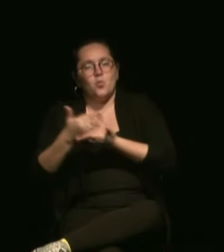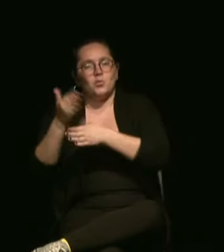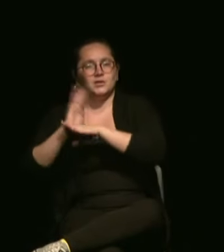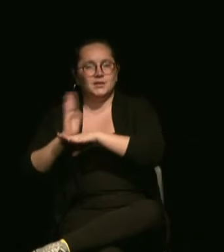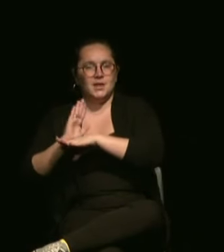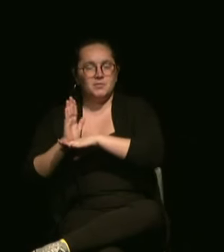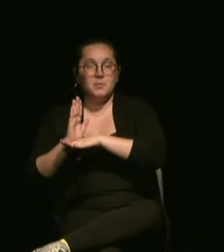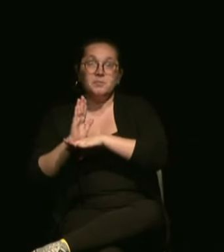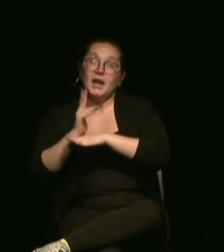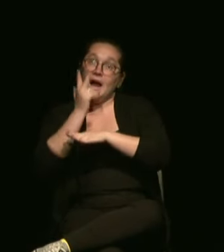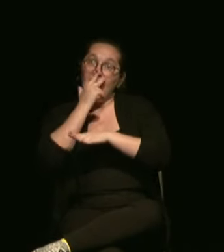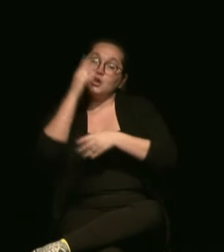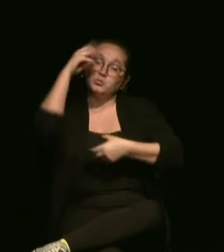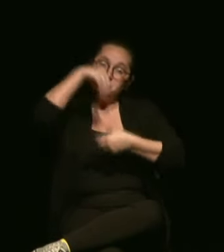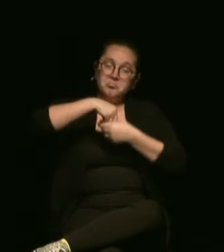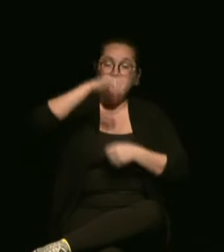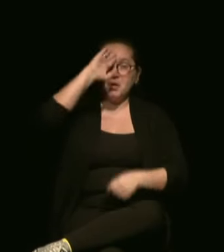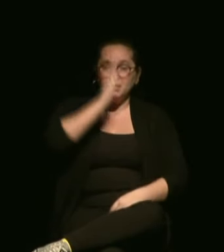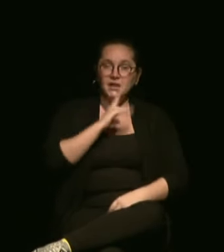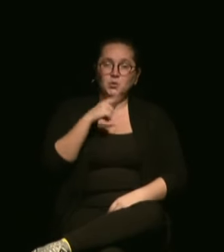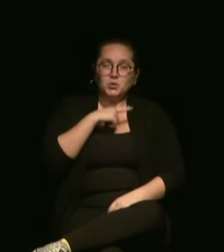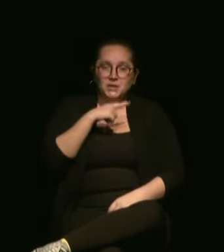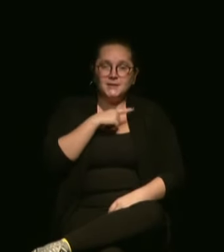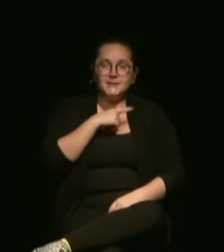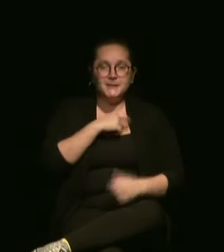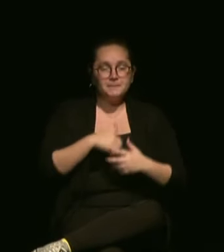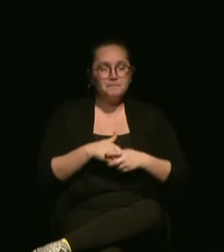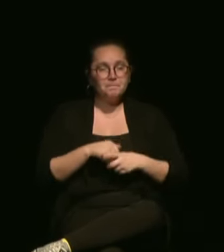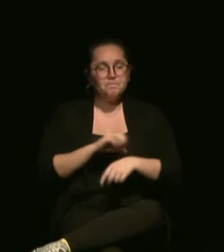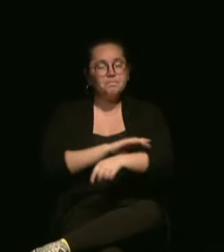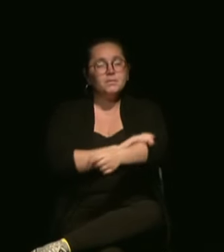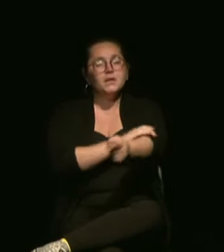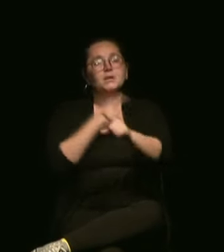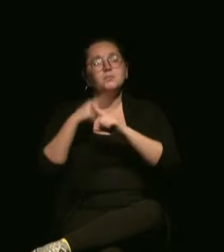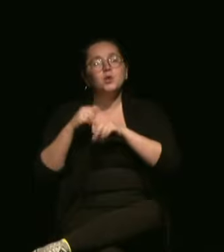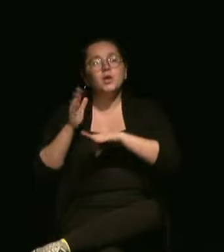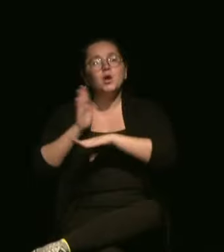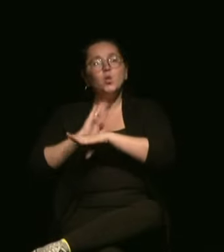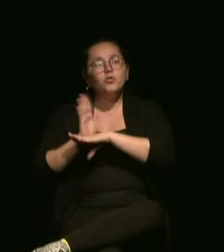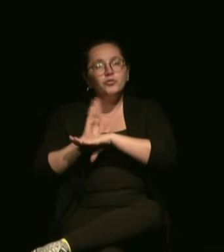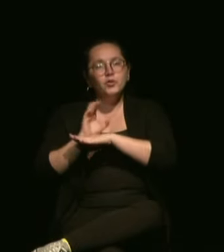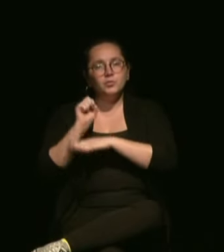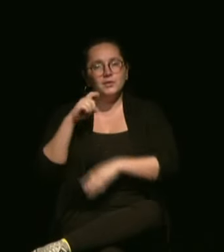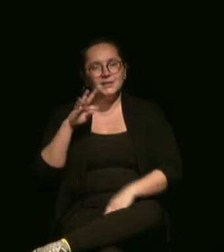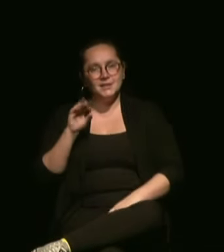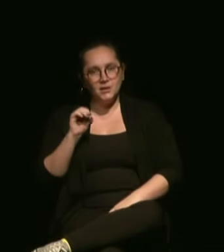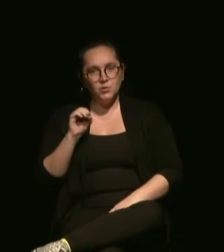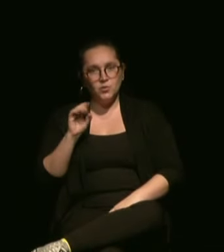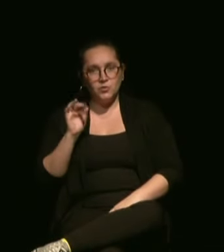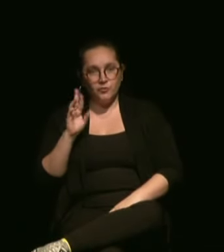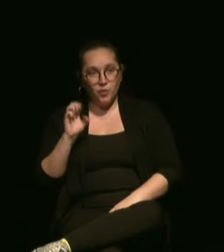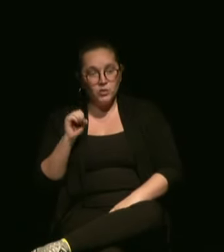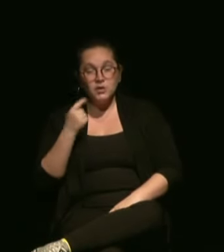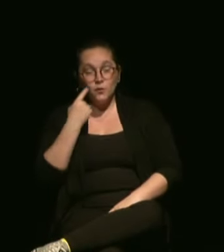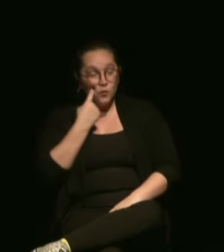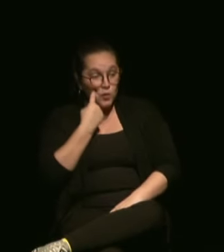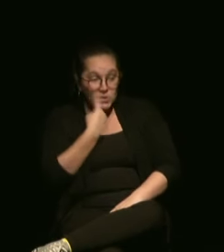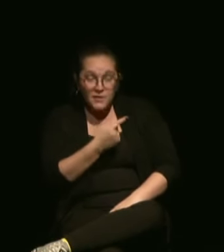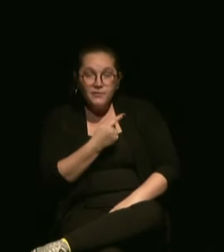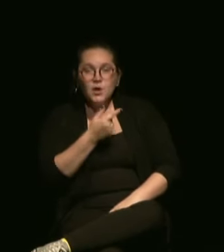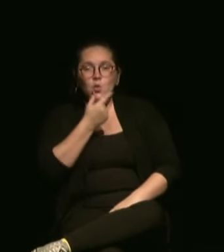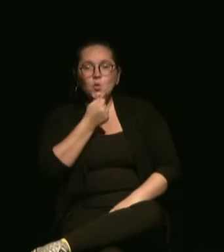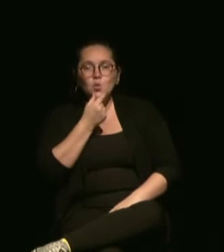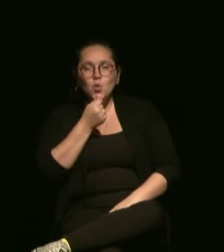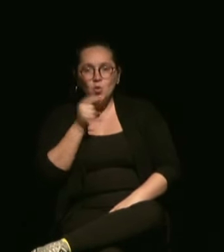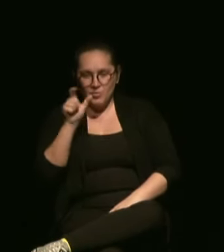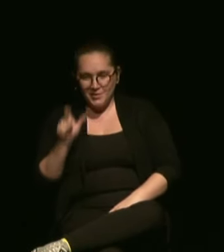no cinema brasileiro. Santo Forte é um filme em que, em determinado momento, você vê o Coutinho pagando o personagem, porque cada personagem que